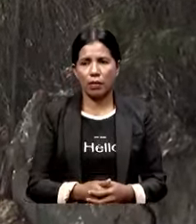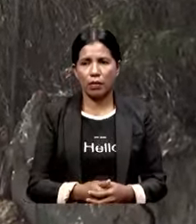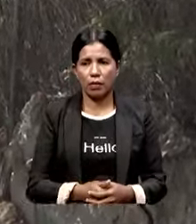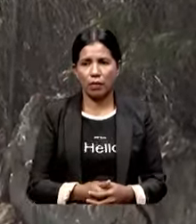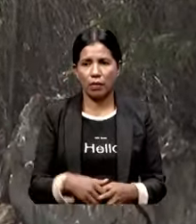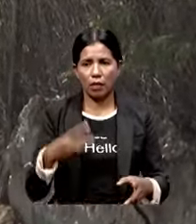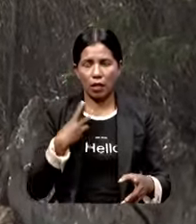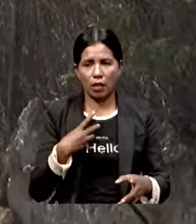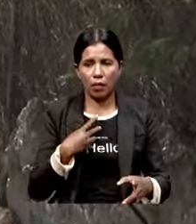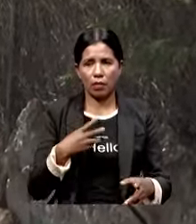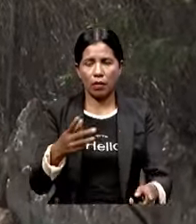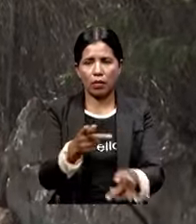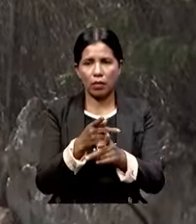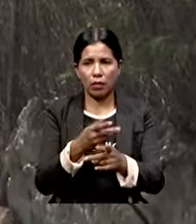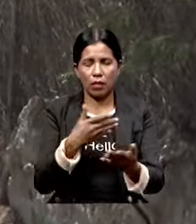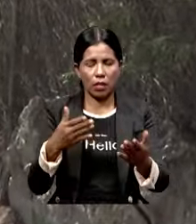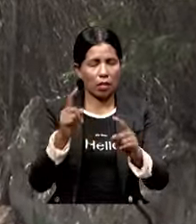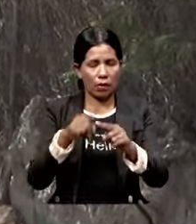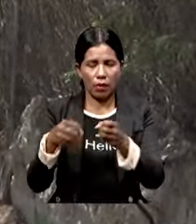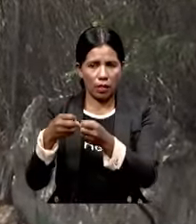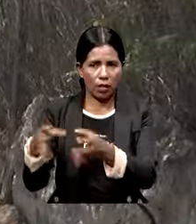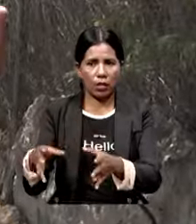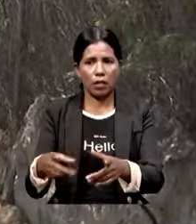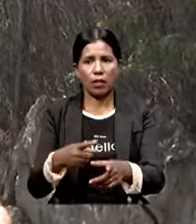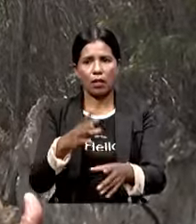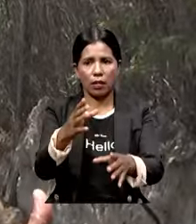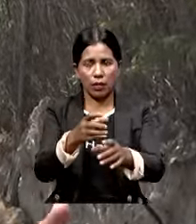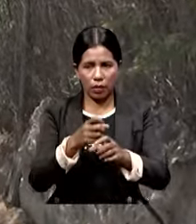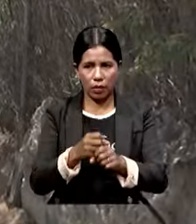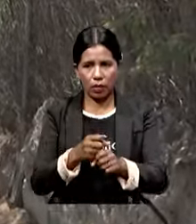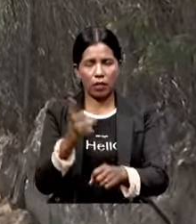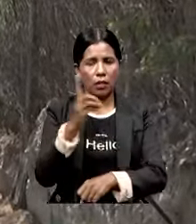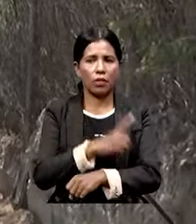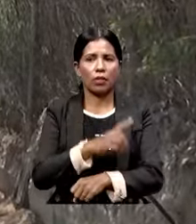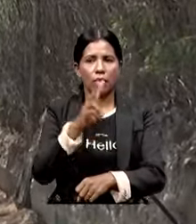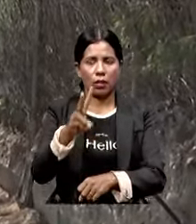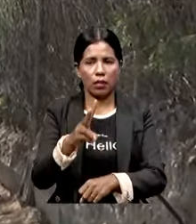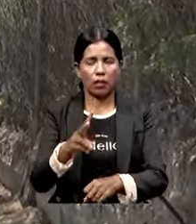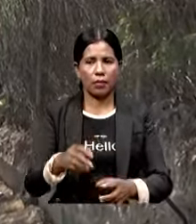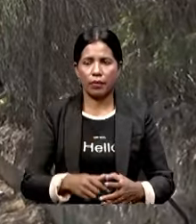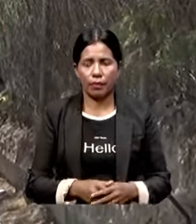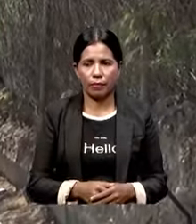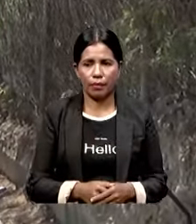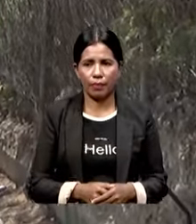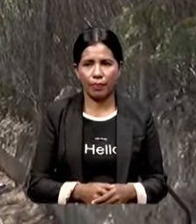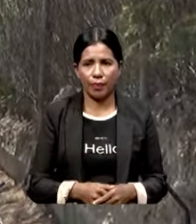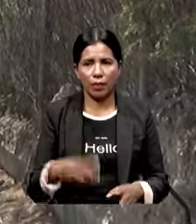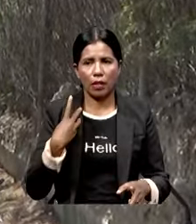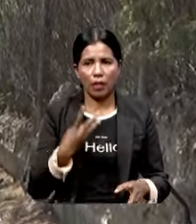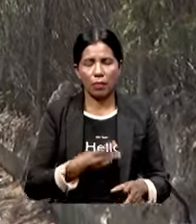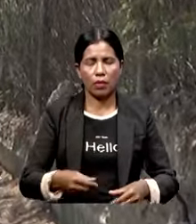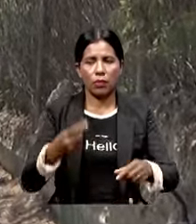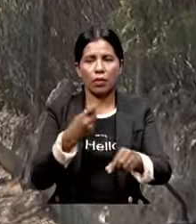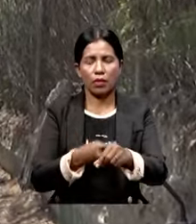A mim protege a tu sassan la velaco. Mas com sobre ele, fale loro ira, impossível. Neve a mim foi